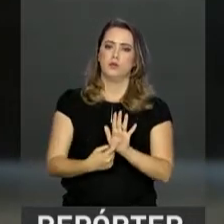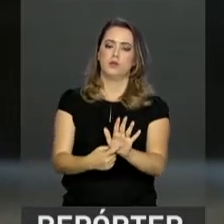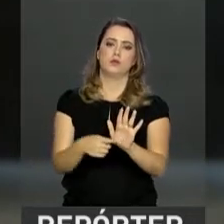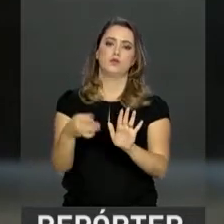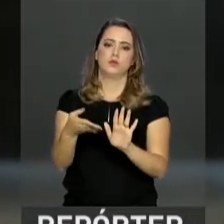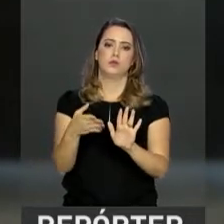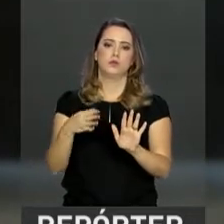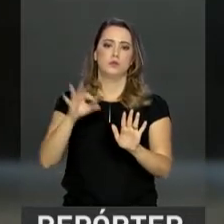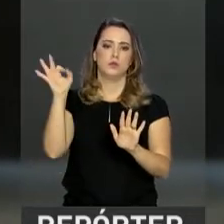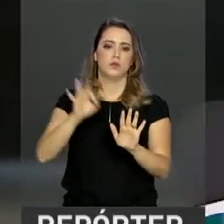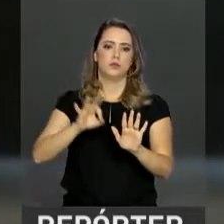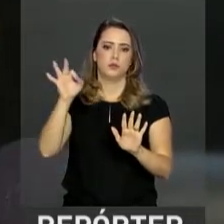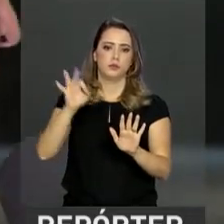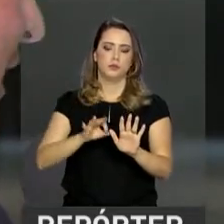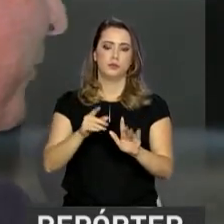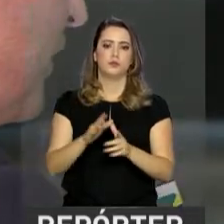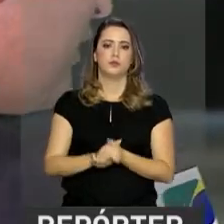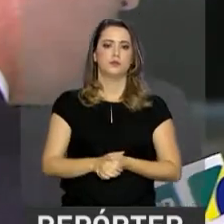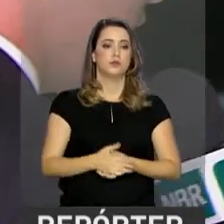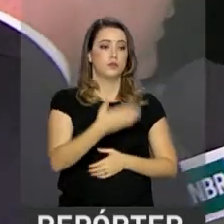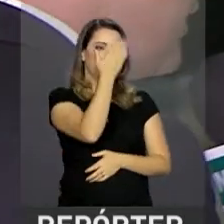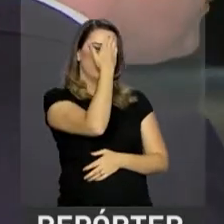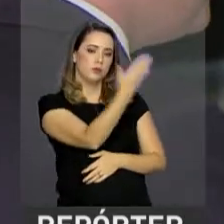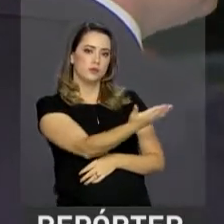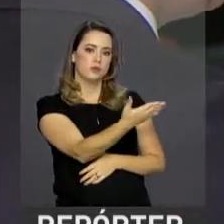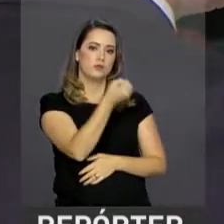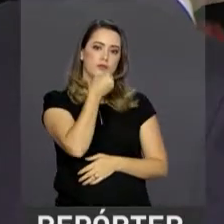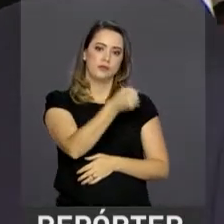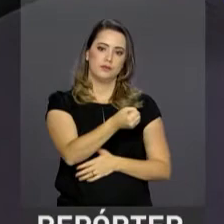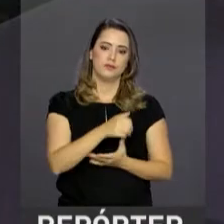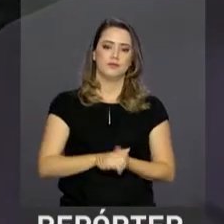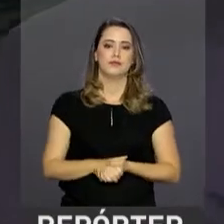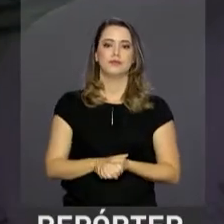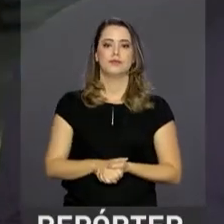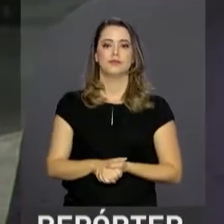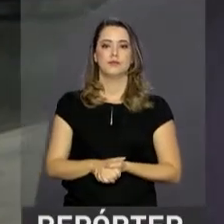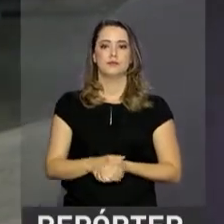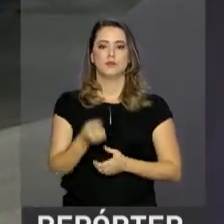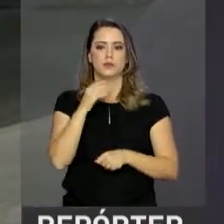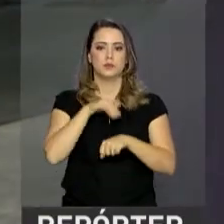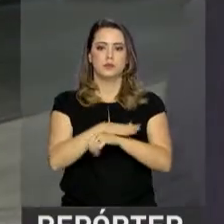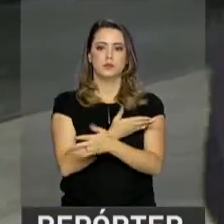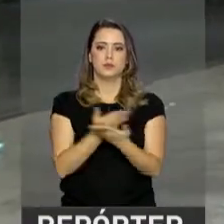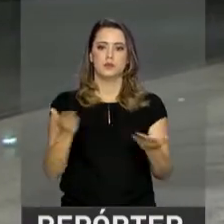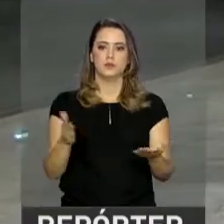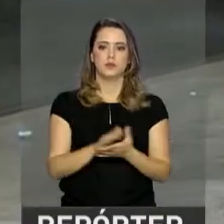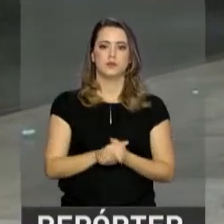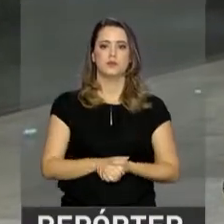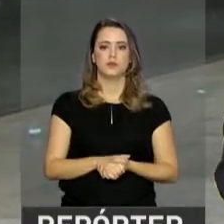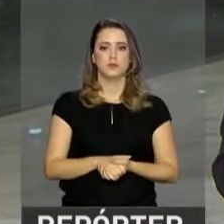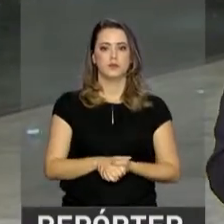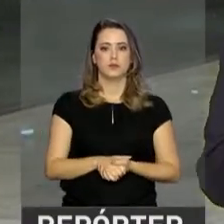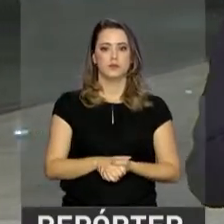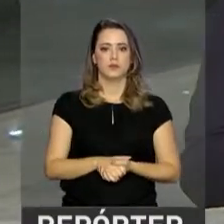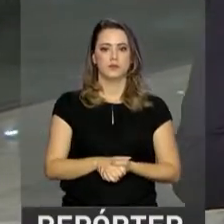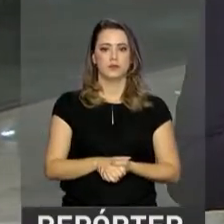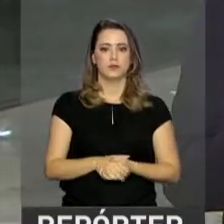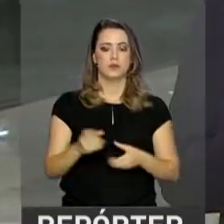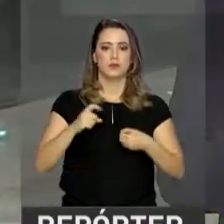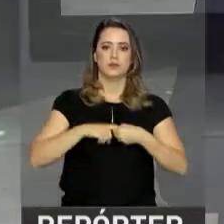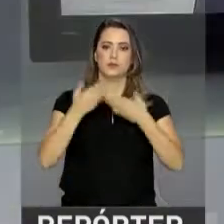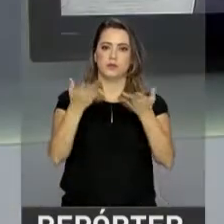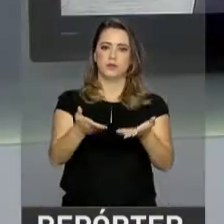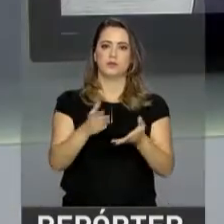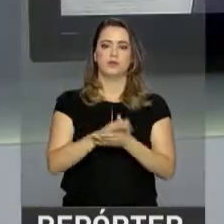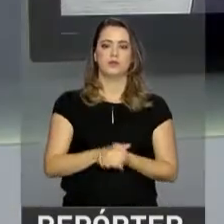suas estatísticas. Muito obrigado pela entrevista, Daniel. Muito obrigado. Boa noite. Boa noite a todos. Eu volto com você